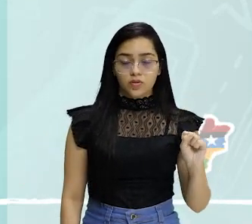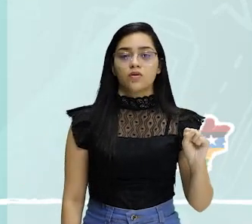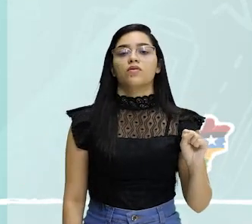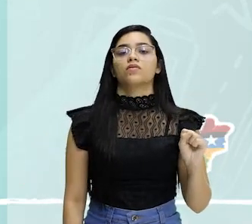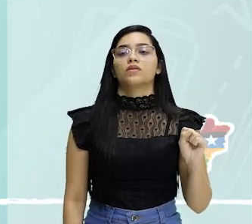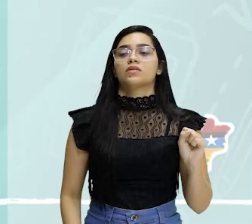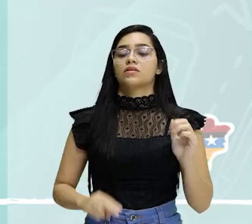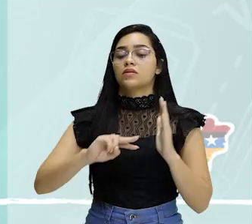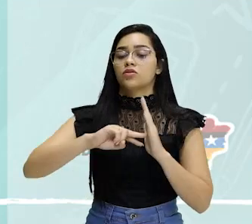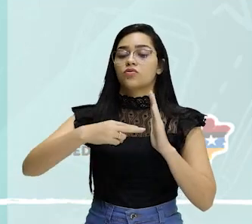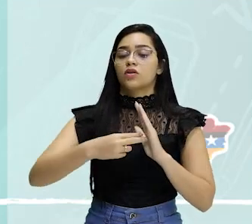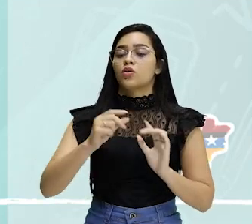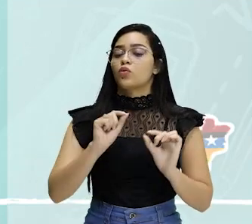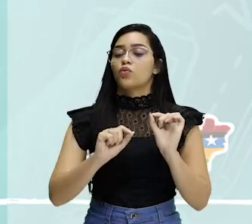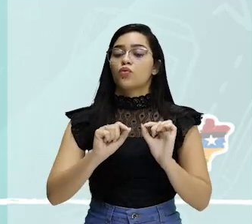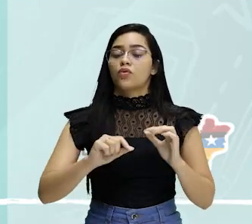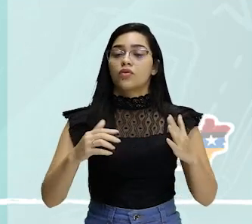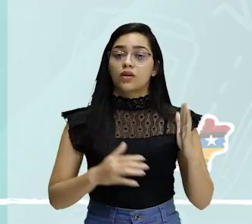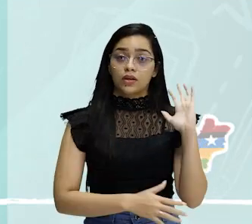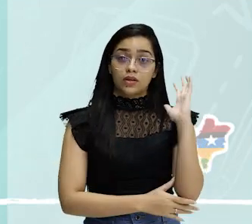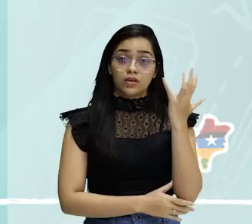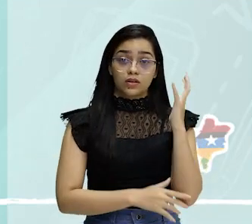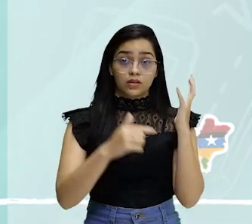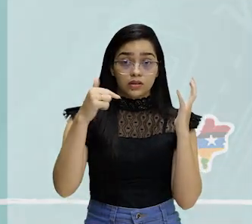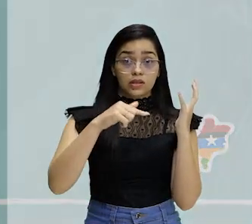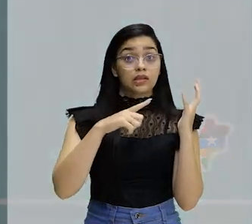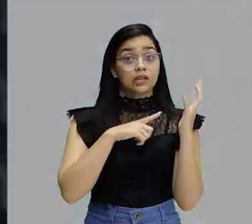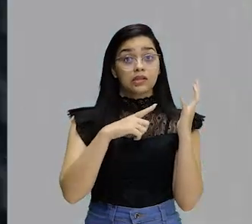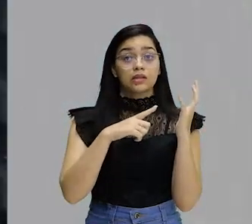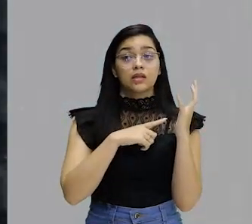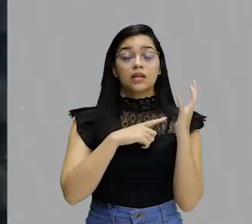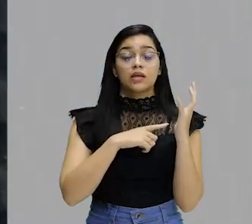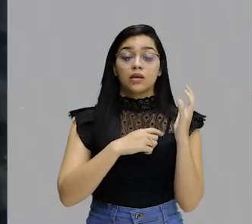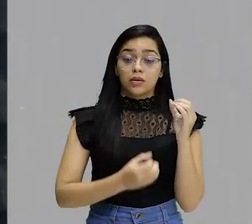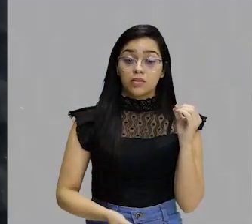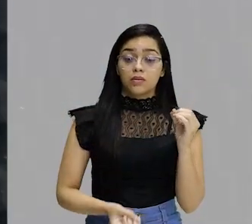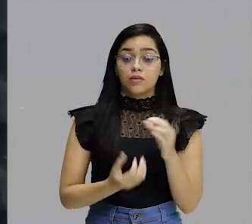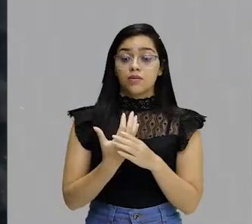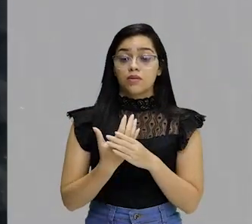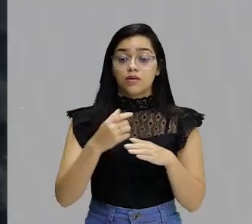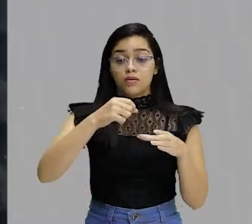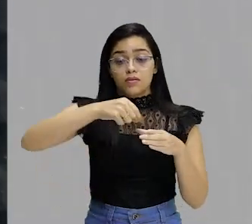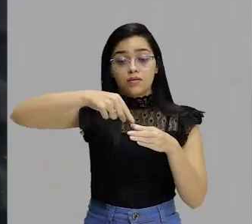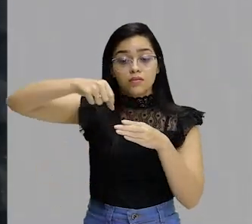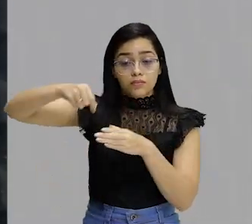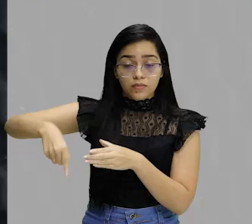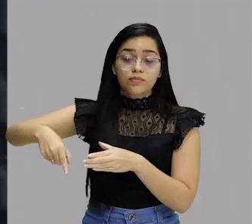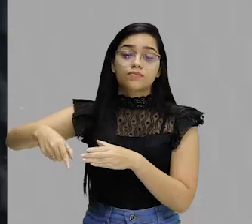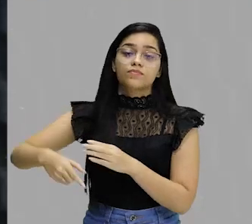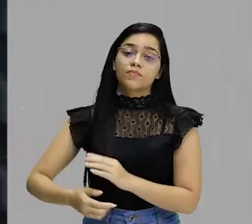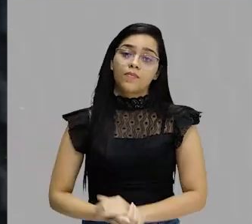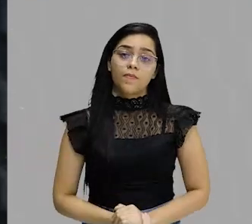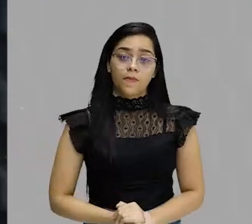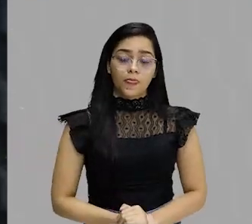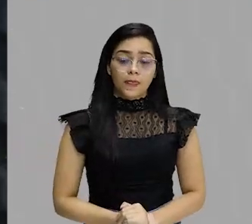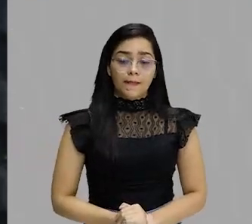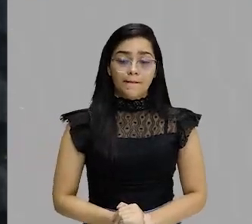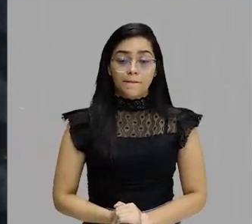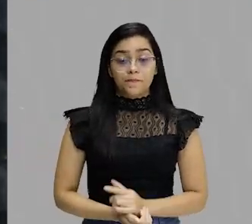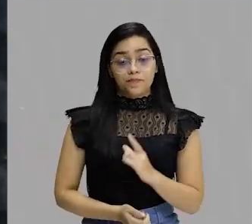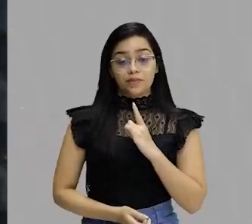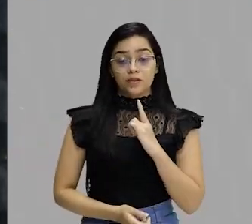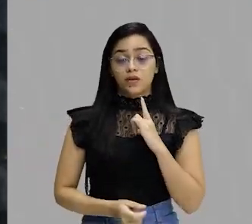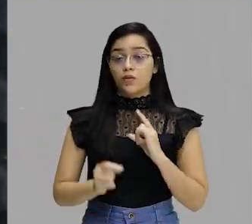espermatófita significa que as plantas, esse grupo de planta, produz sementes, certo? E elas